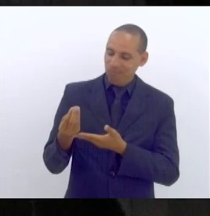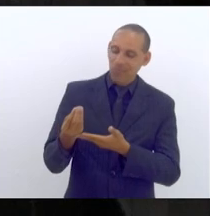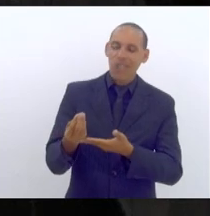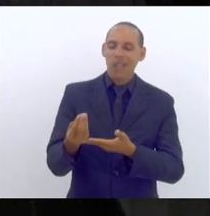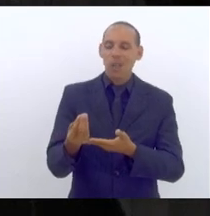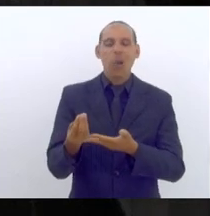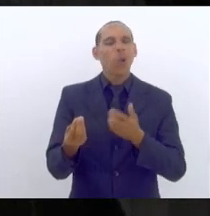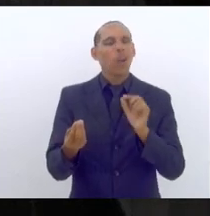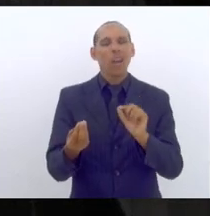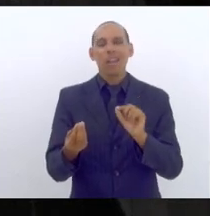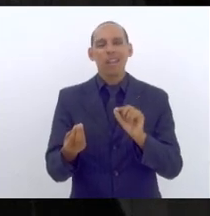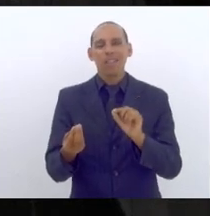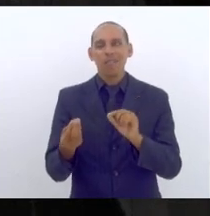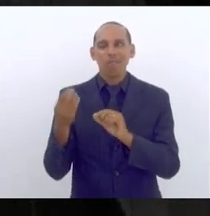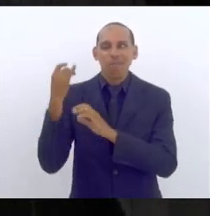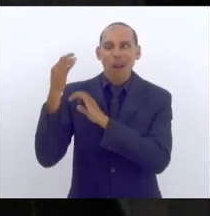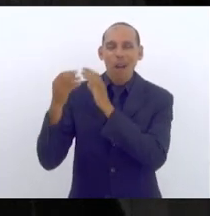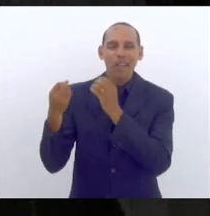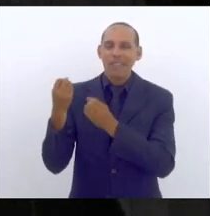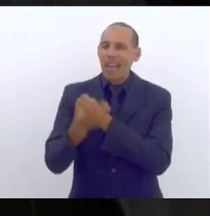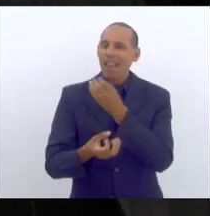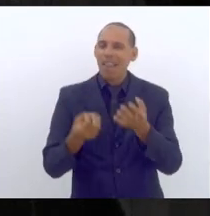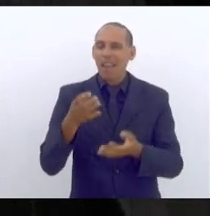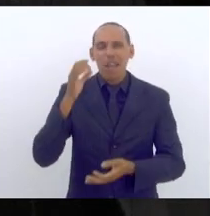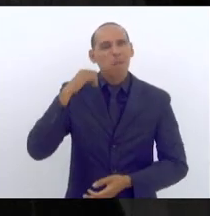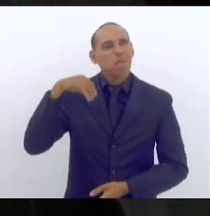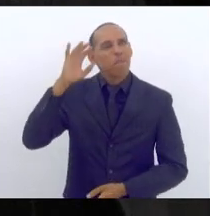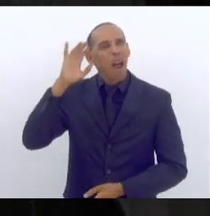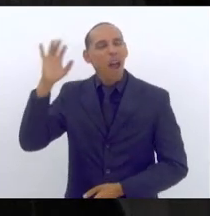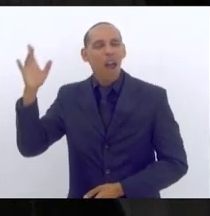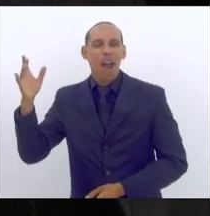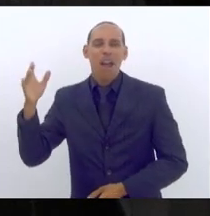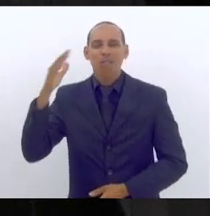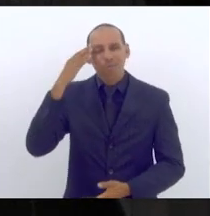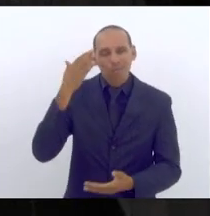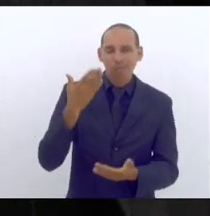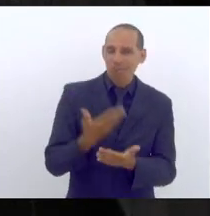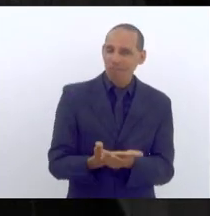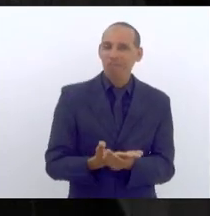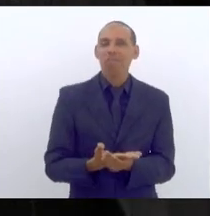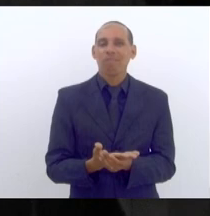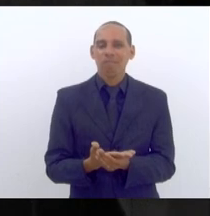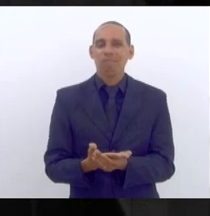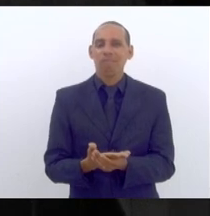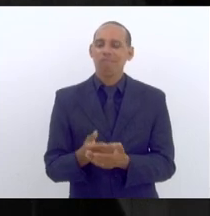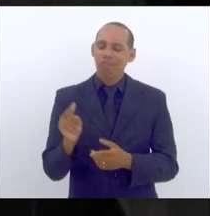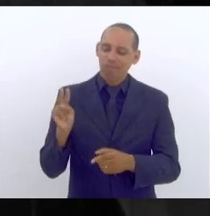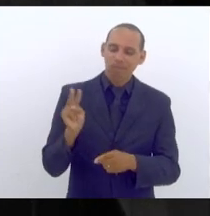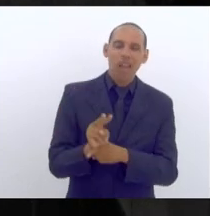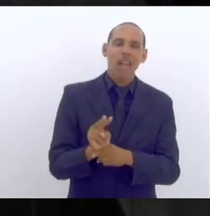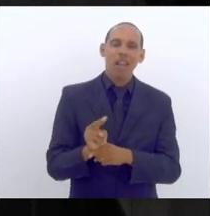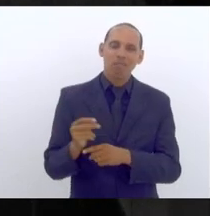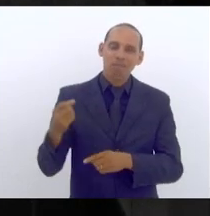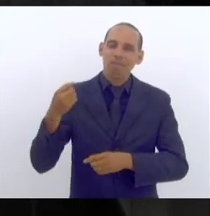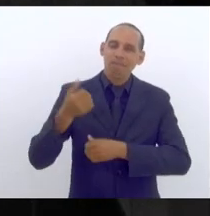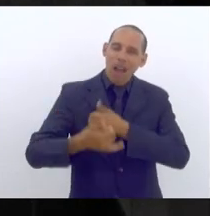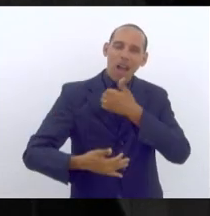é o mesmo naquilo que penso naquilo que acredito e naquilo que eu defendo